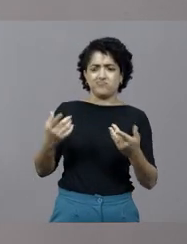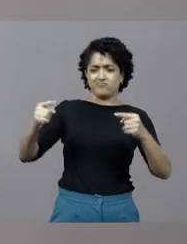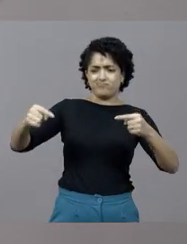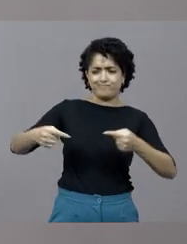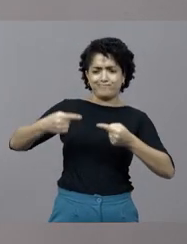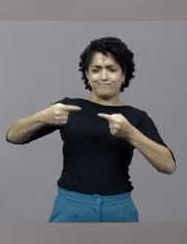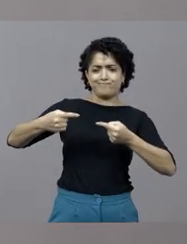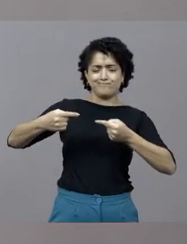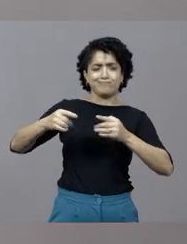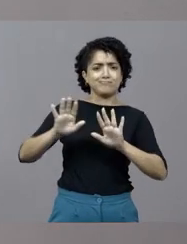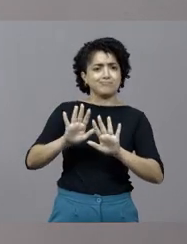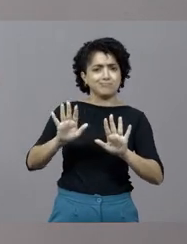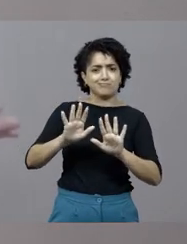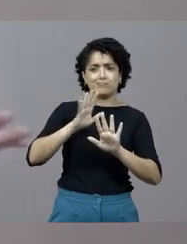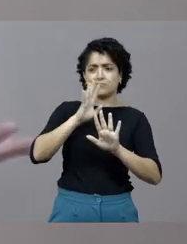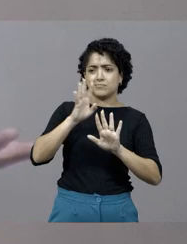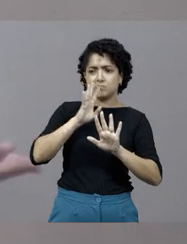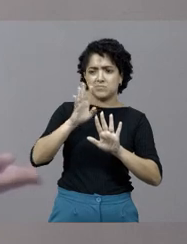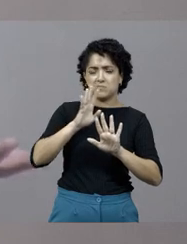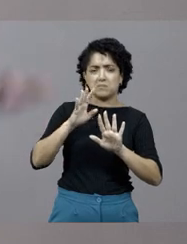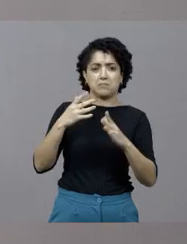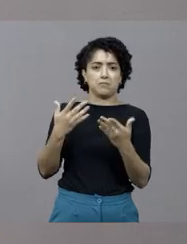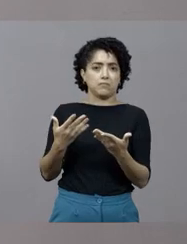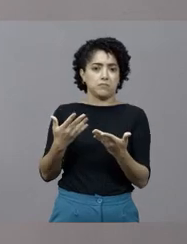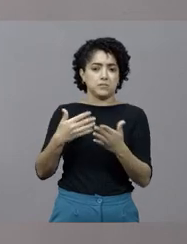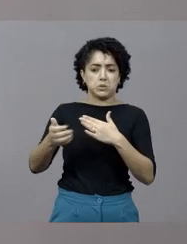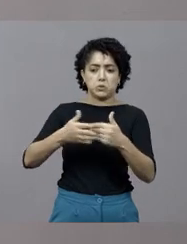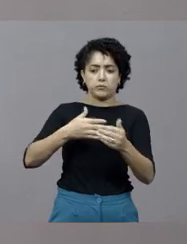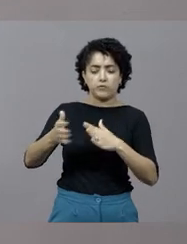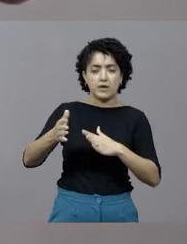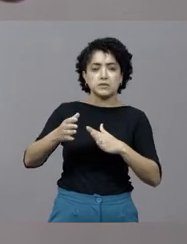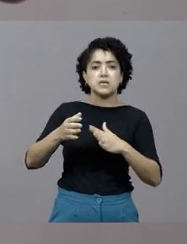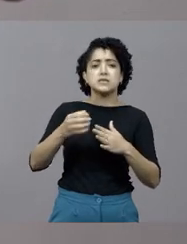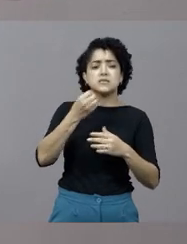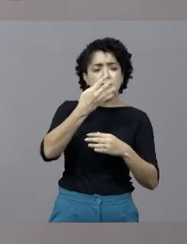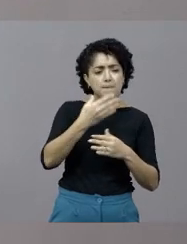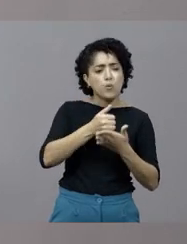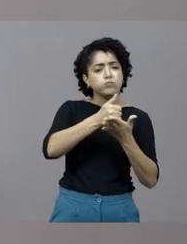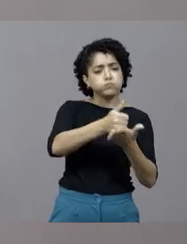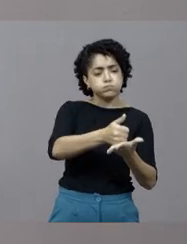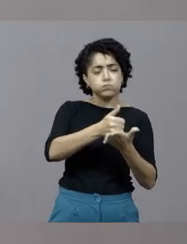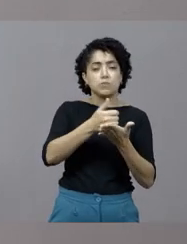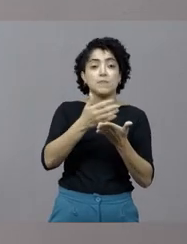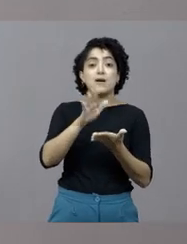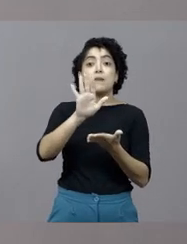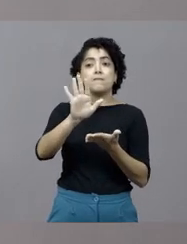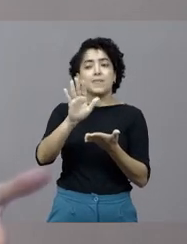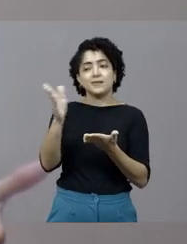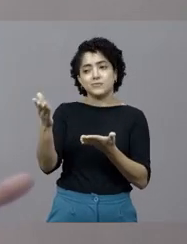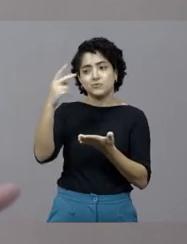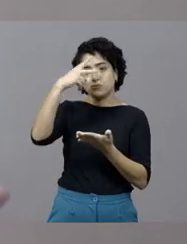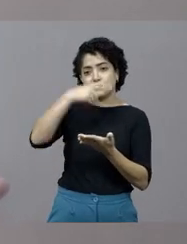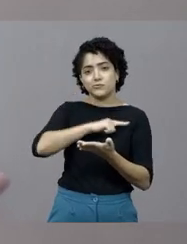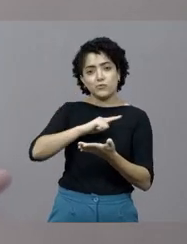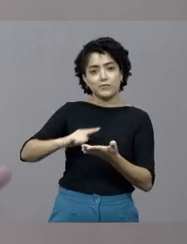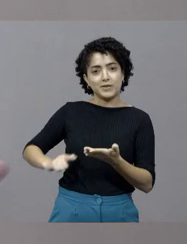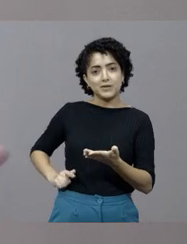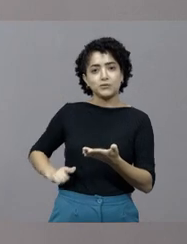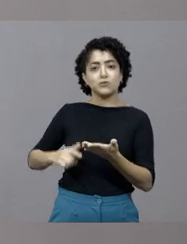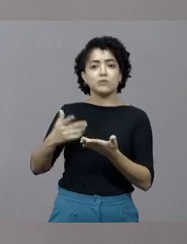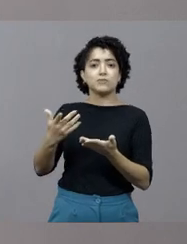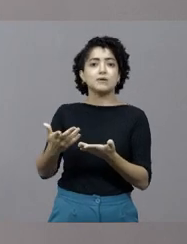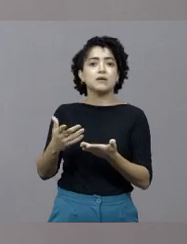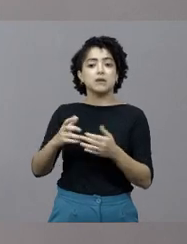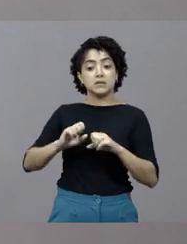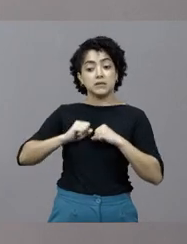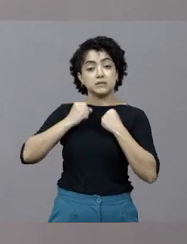por oposição, de criticar por criticar, eu não gosto disso. Se é bom, eu vou apoiar. Se é bom, eu vou apoiar. Mas o governador está se esforçando. Está